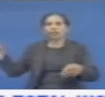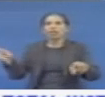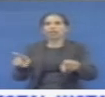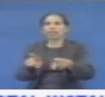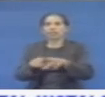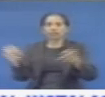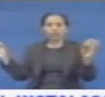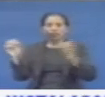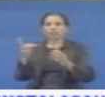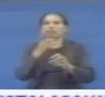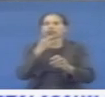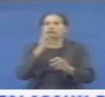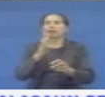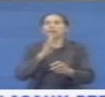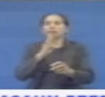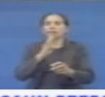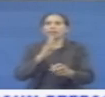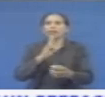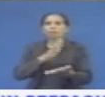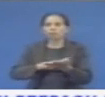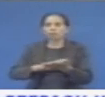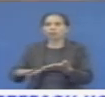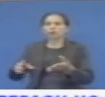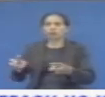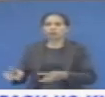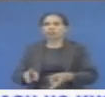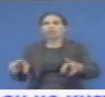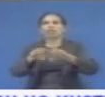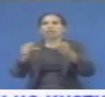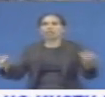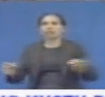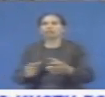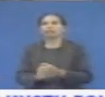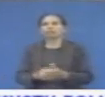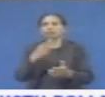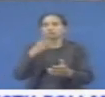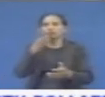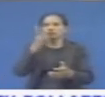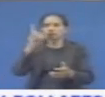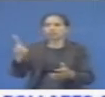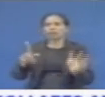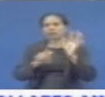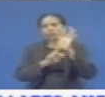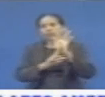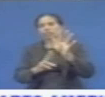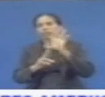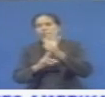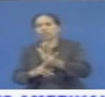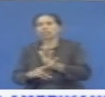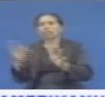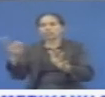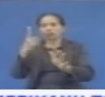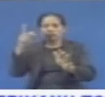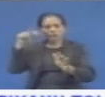lai eletricidade bemos no estrada at. Líder local ne declara apresenta bebe icona problema ne ba governo mai be